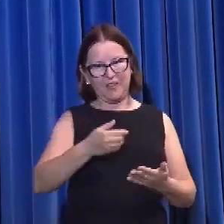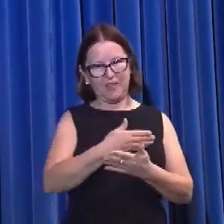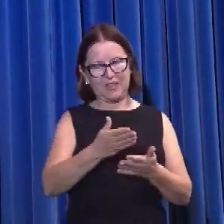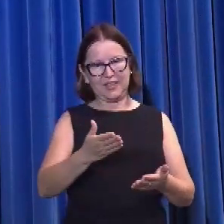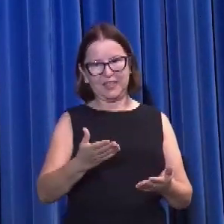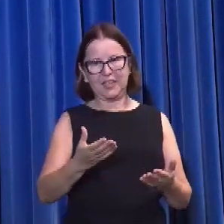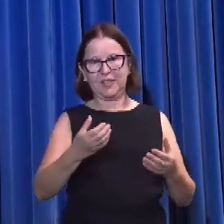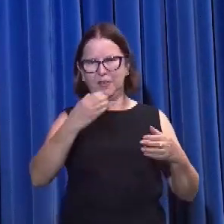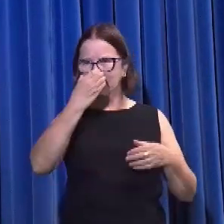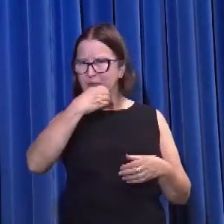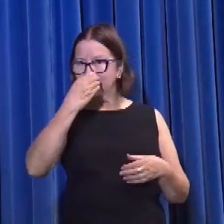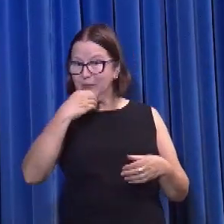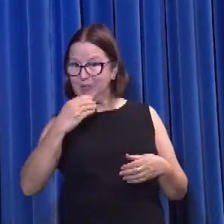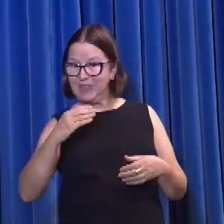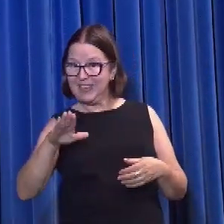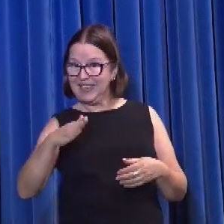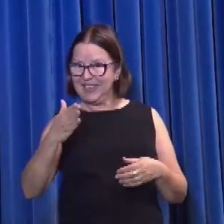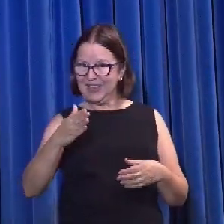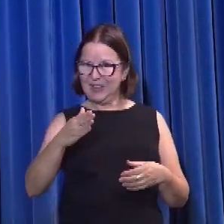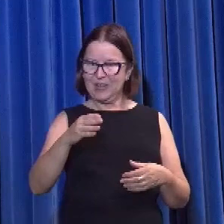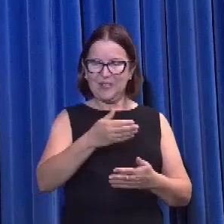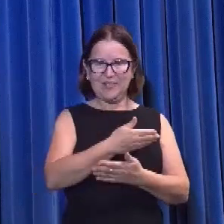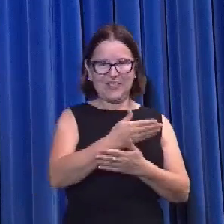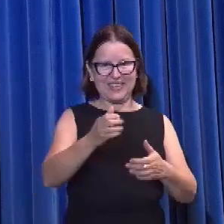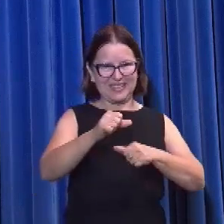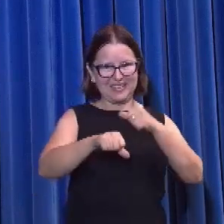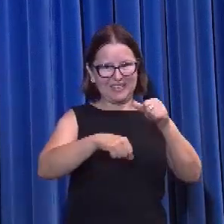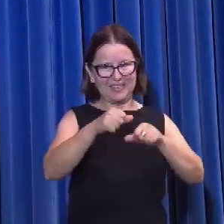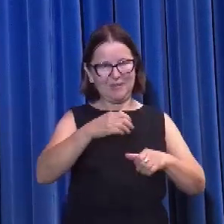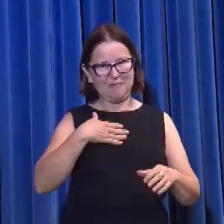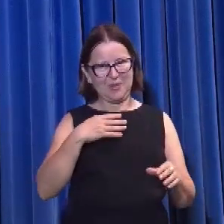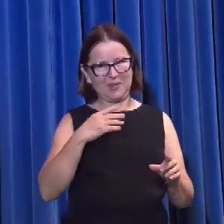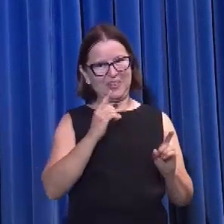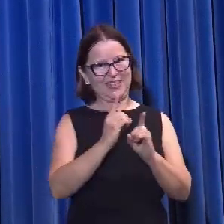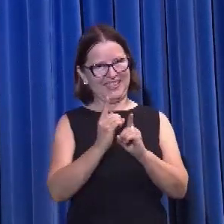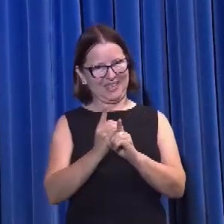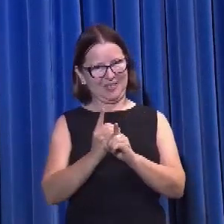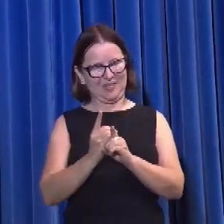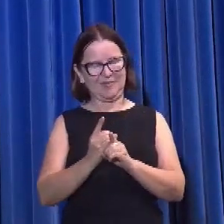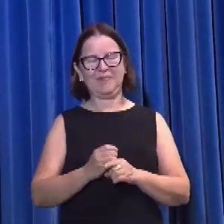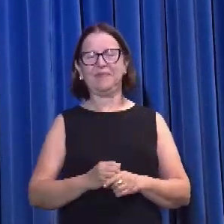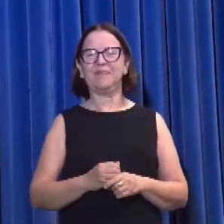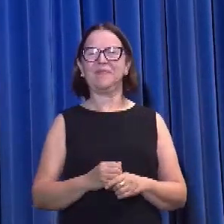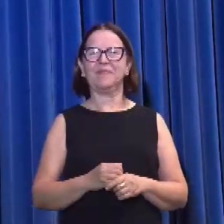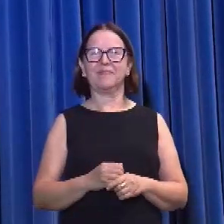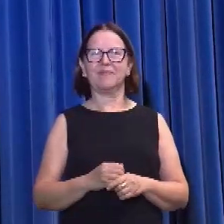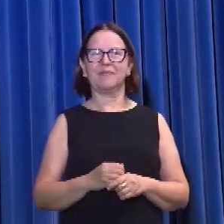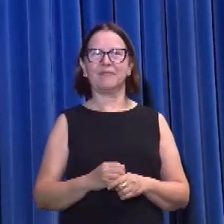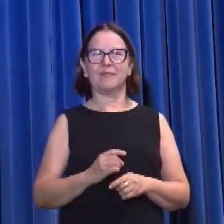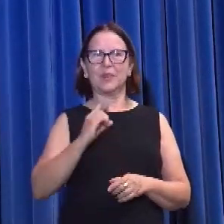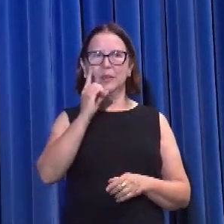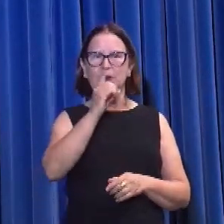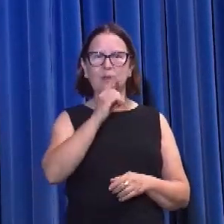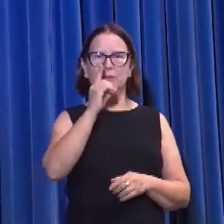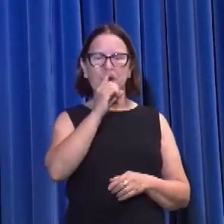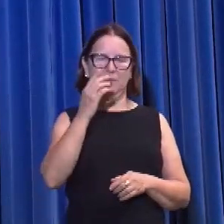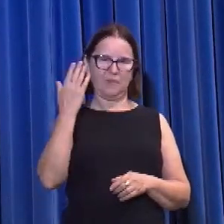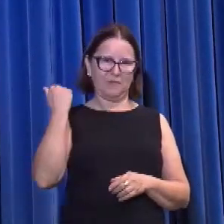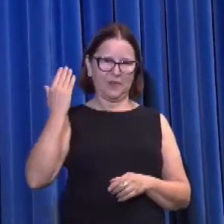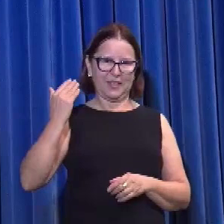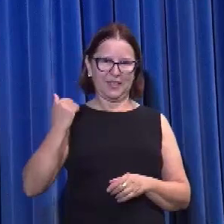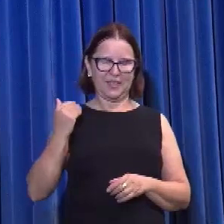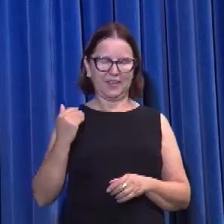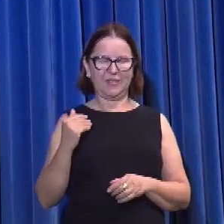assim vos tornareis meus discípulos. No domingo em que estivemos aqui falando